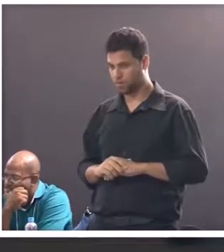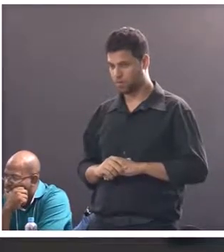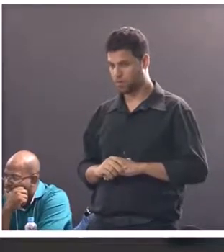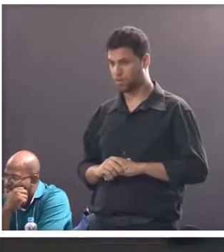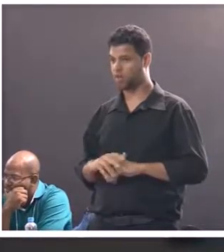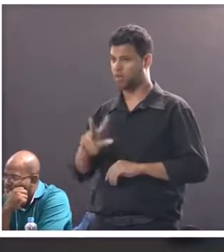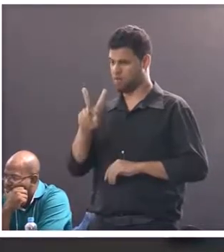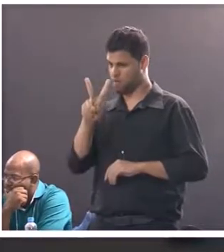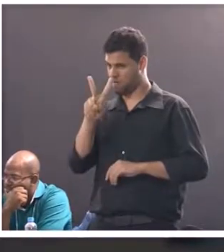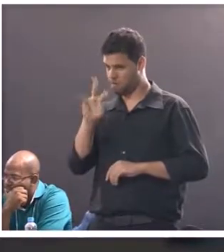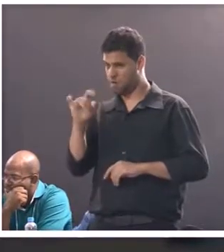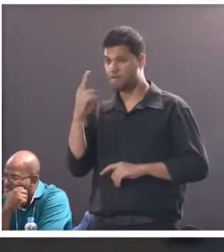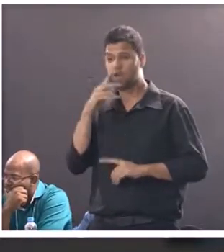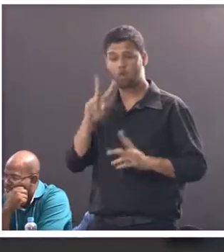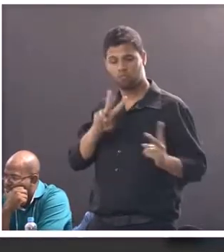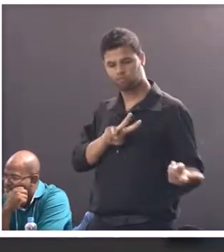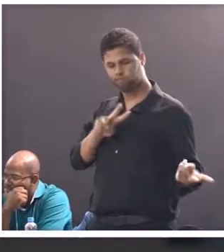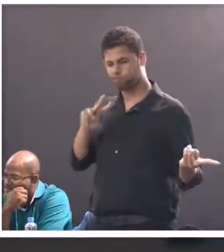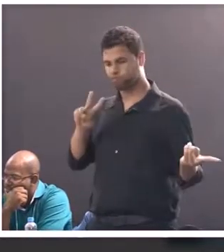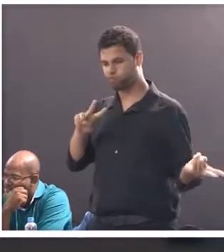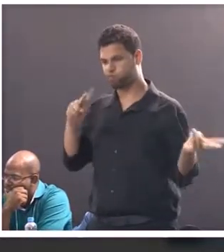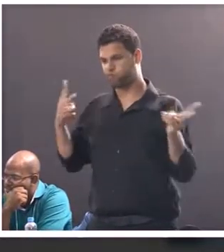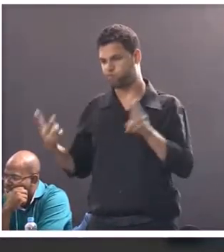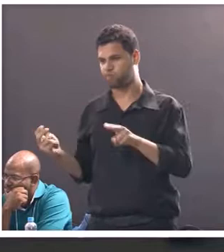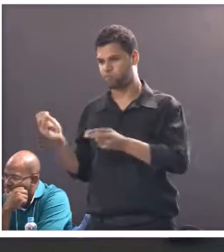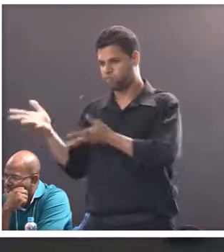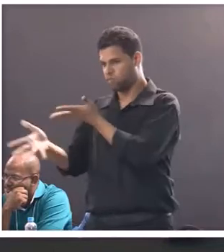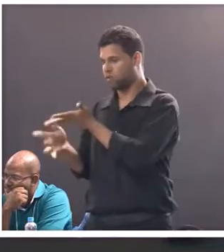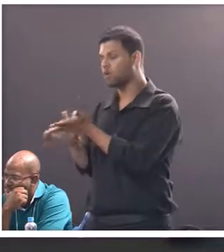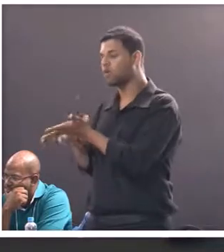Vamos passar isso para a língua de sinais.